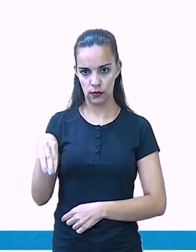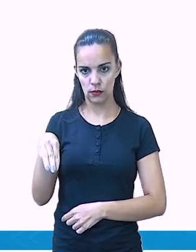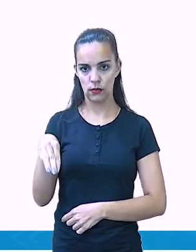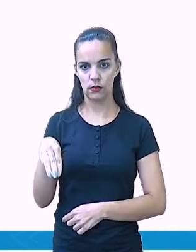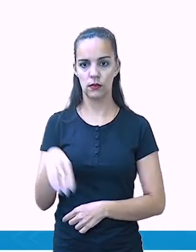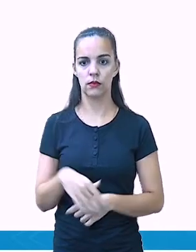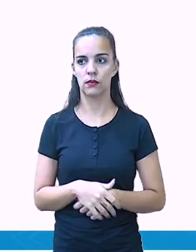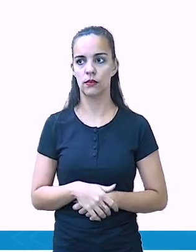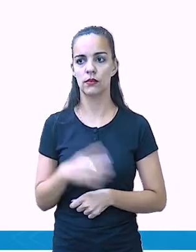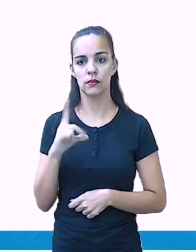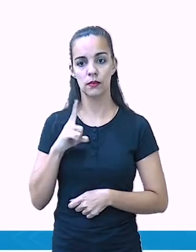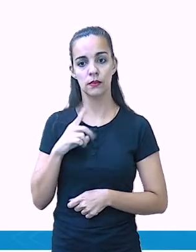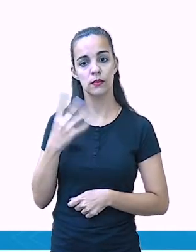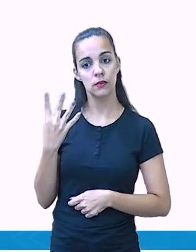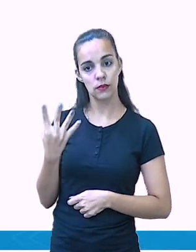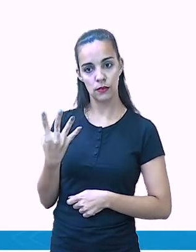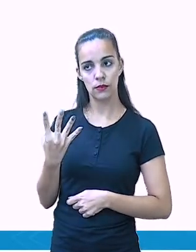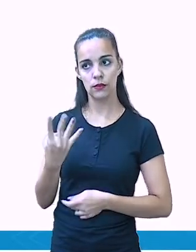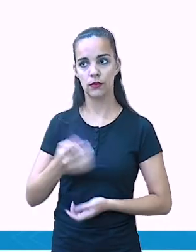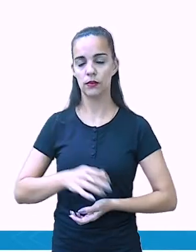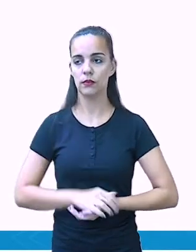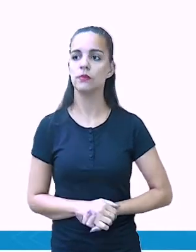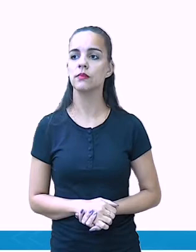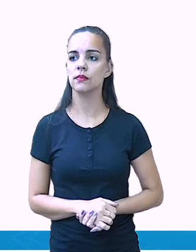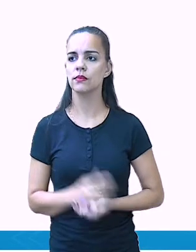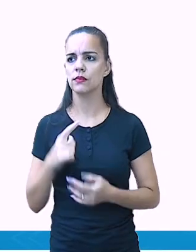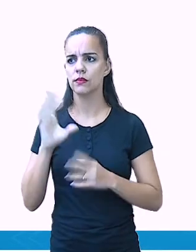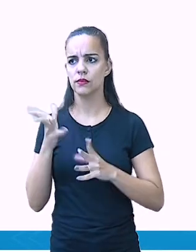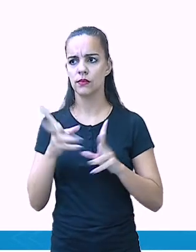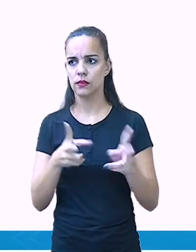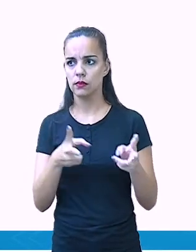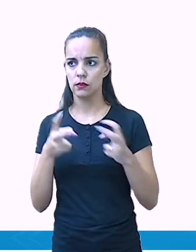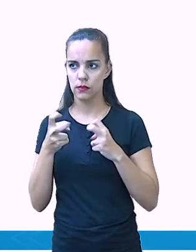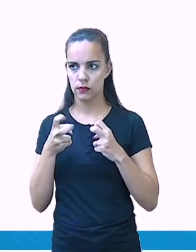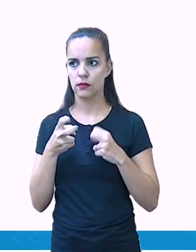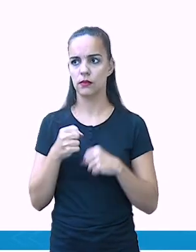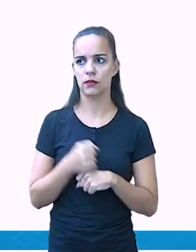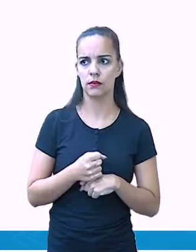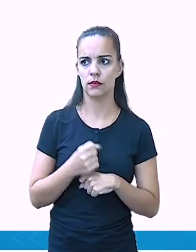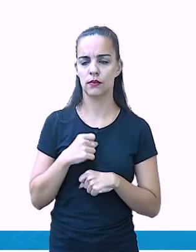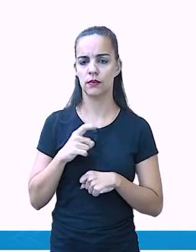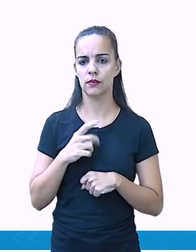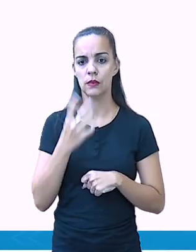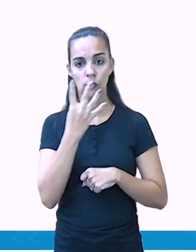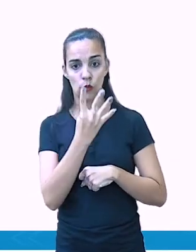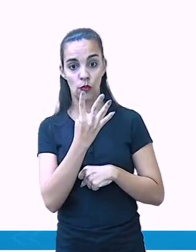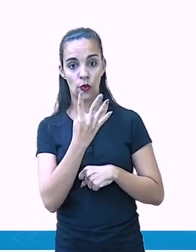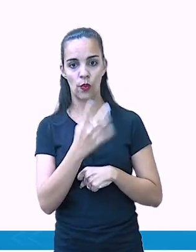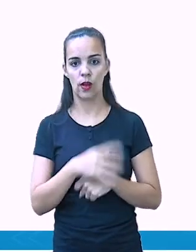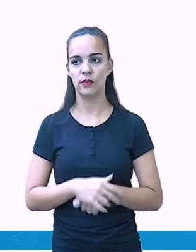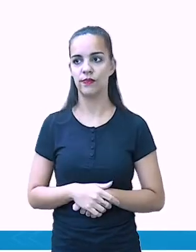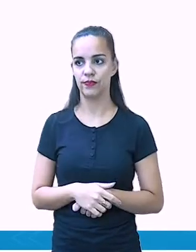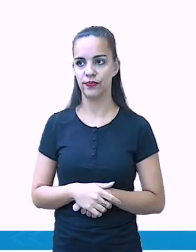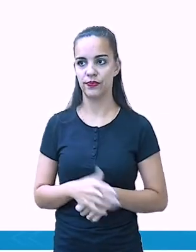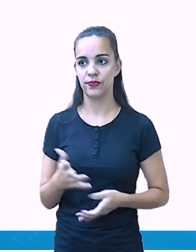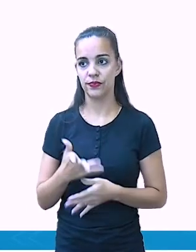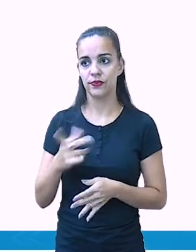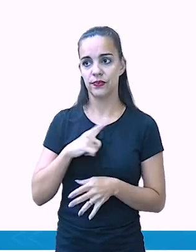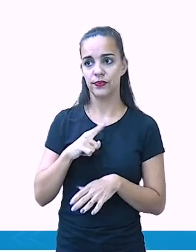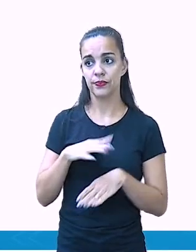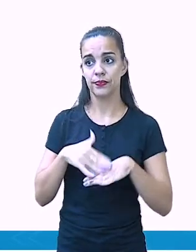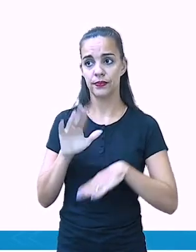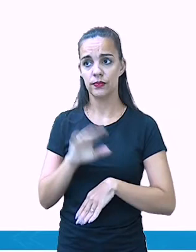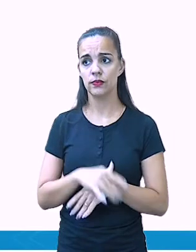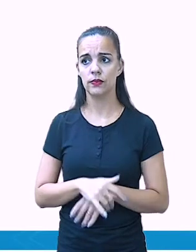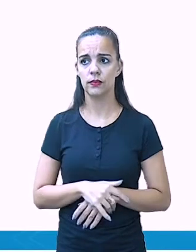a-men-do-im. 4 sílabas. Então, vocês perceberam que eu trouxe aqui algumas com 4 sílabas, mas aparece